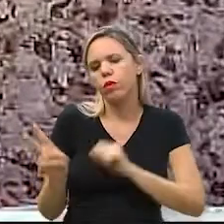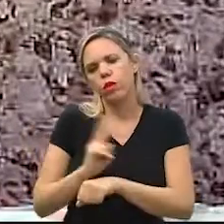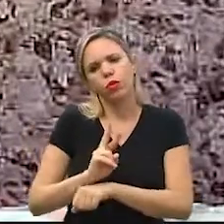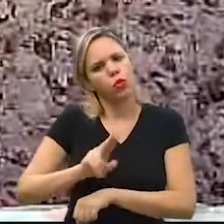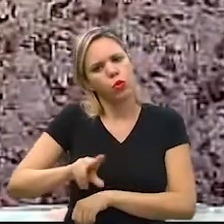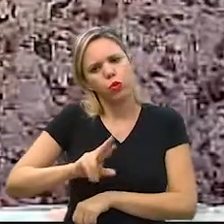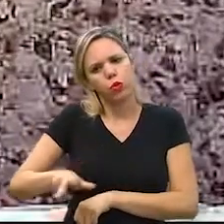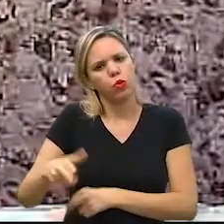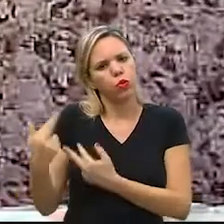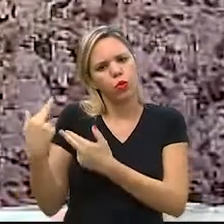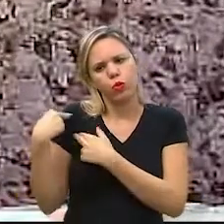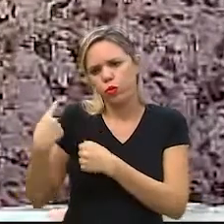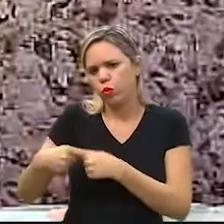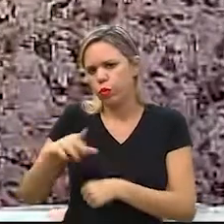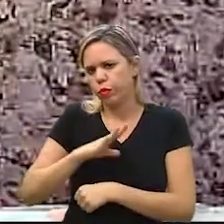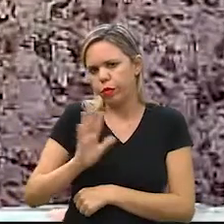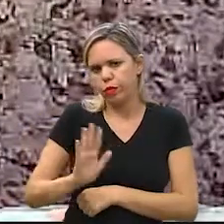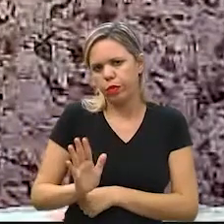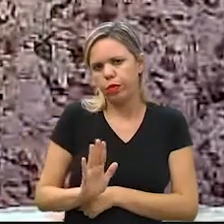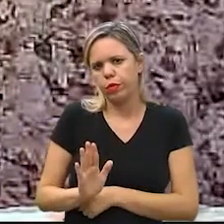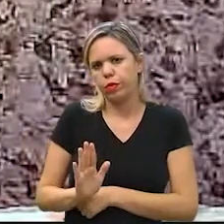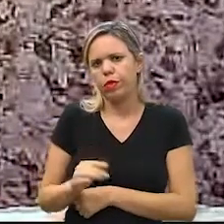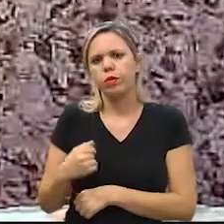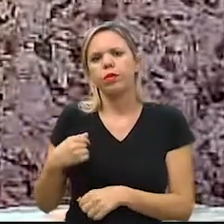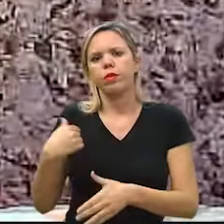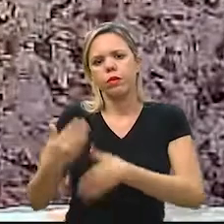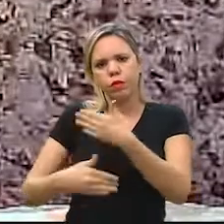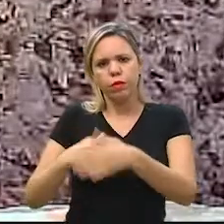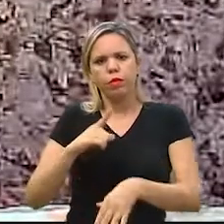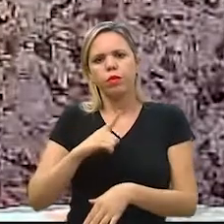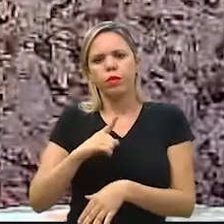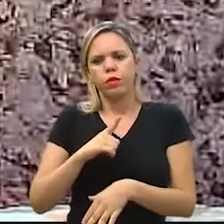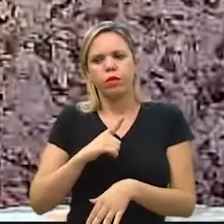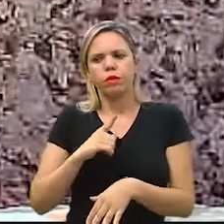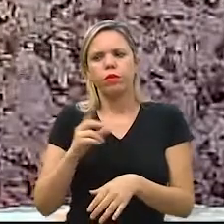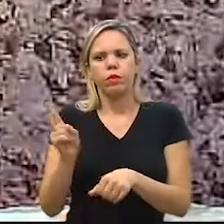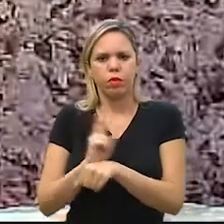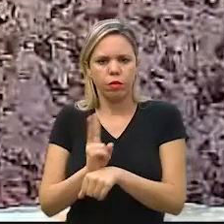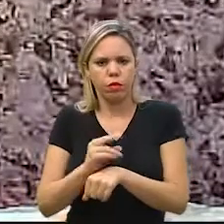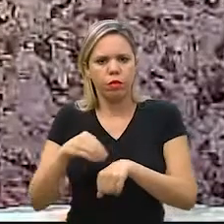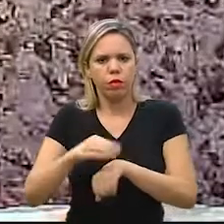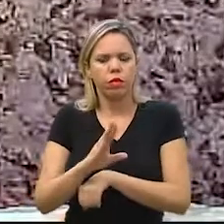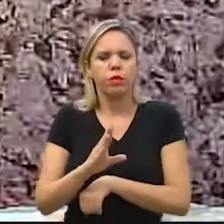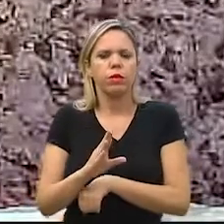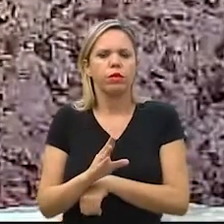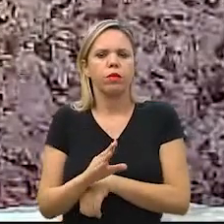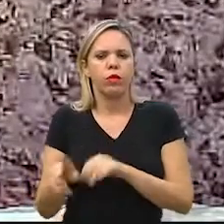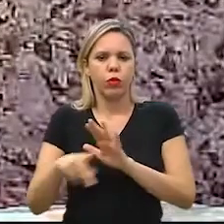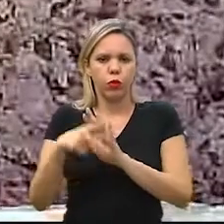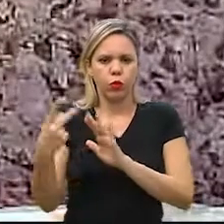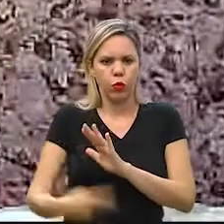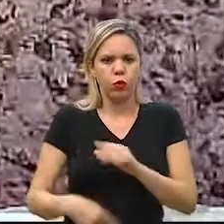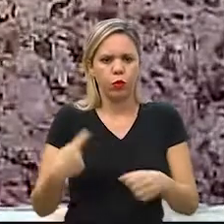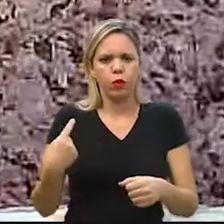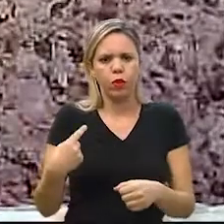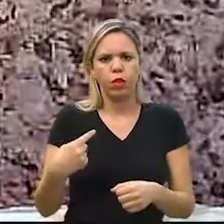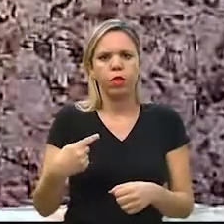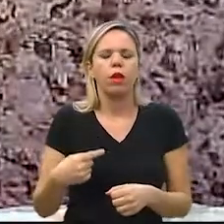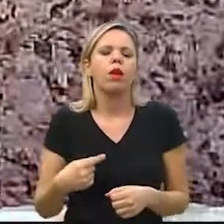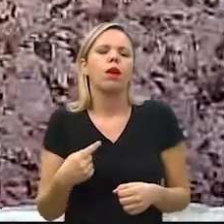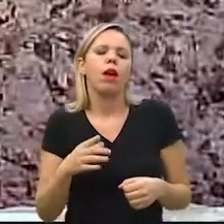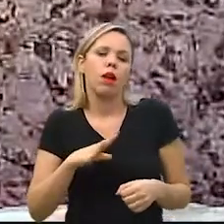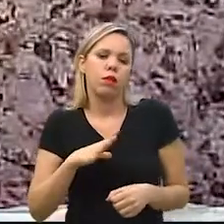era atribuição do município. E aí passou a ter uma segurança para os próprios